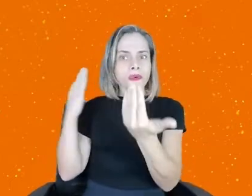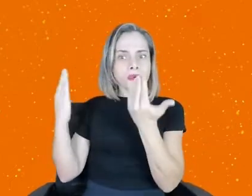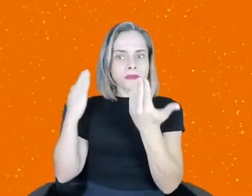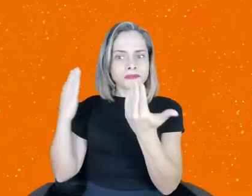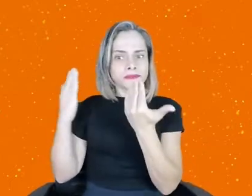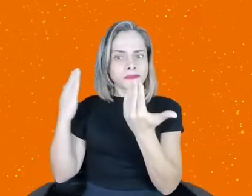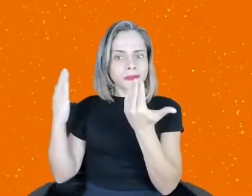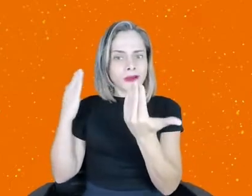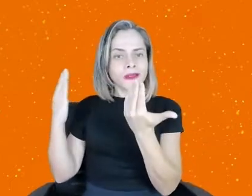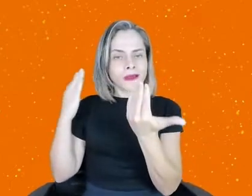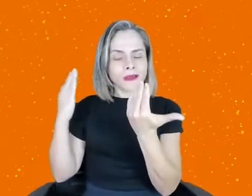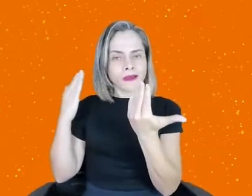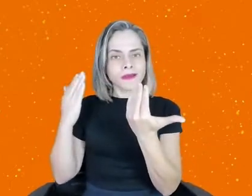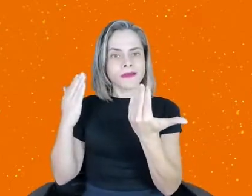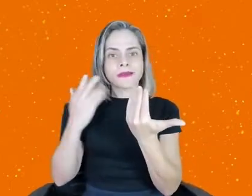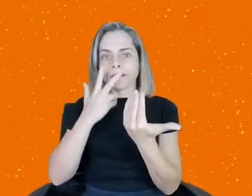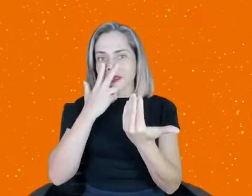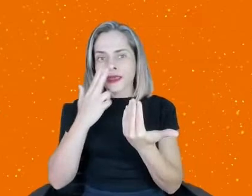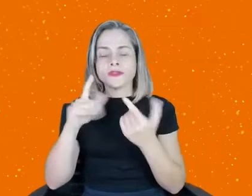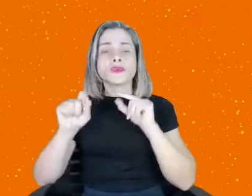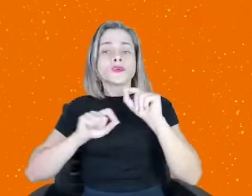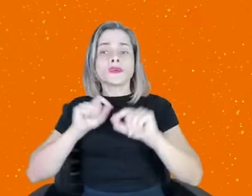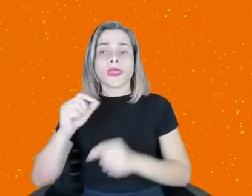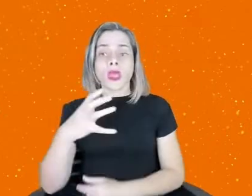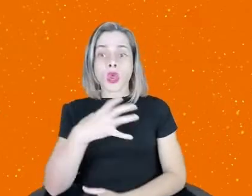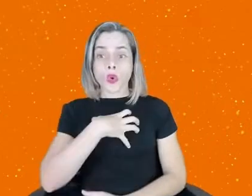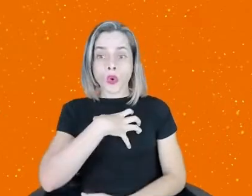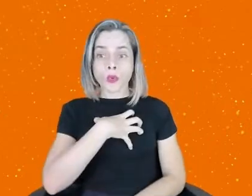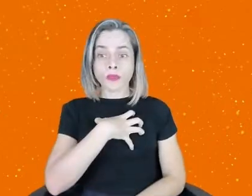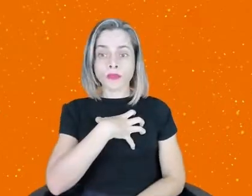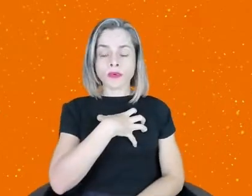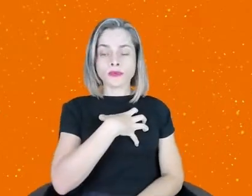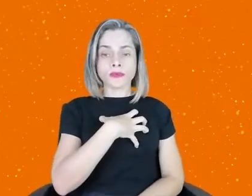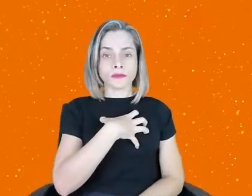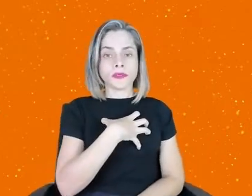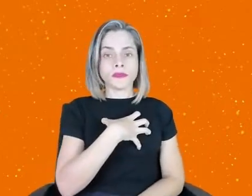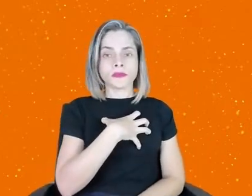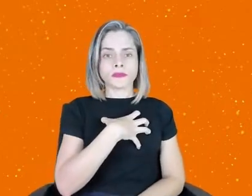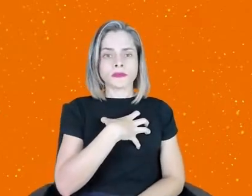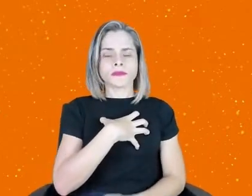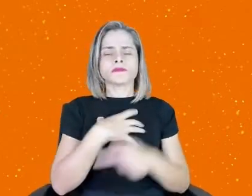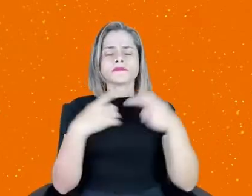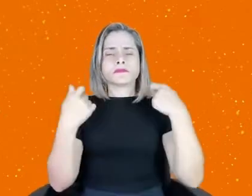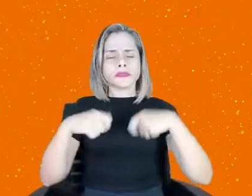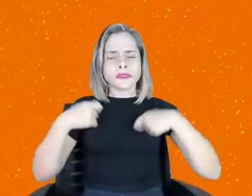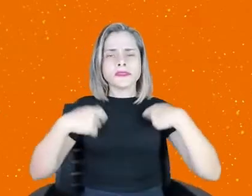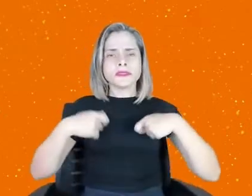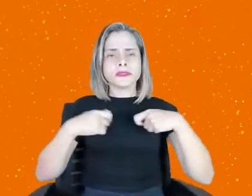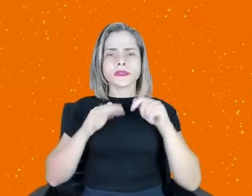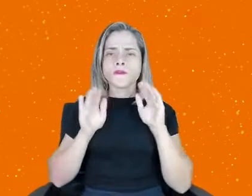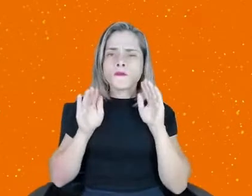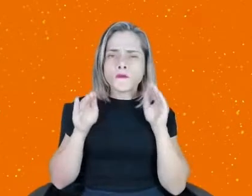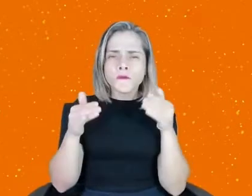de inicialmente tem um comportamento ainda é direcionado ainda com